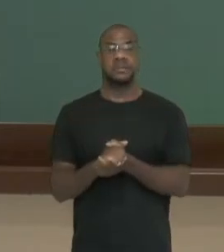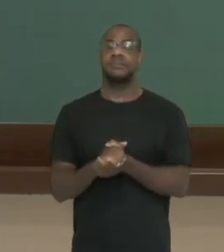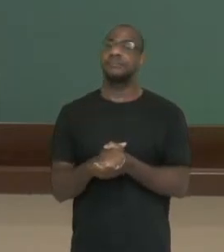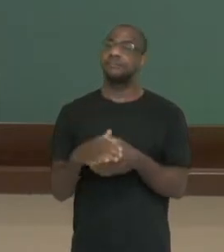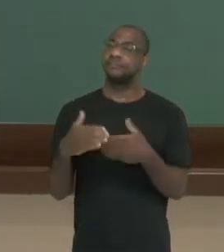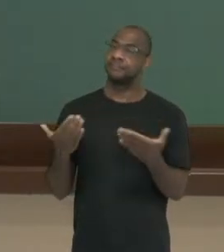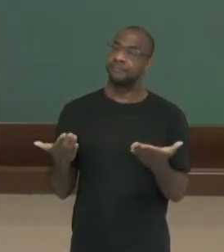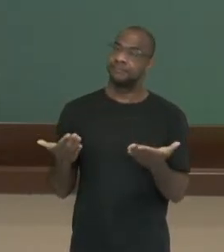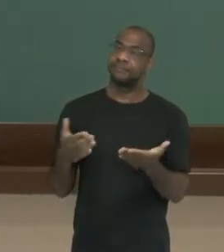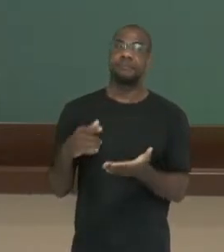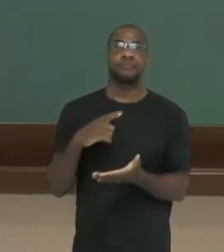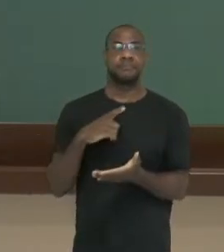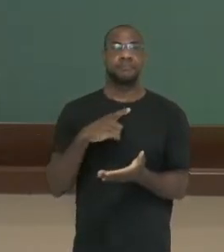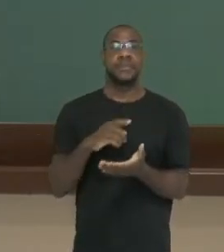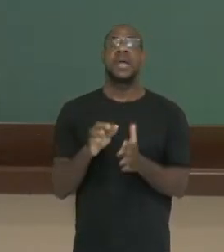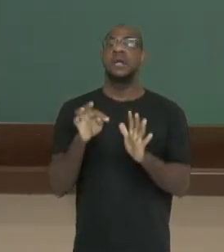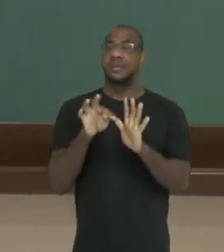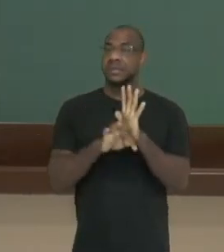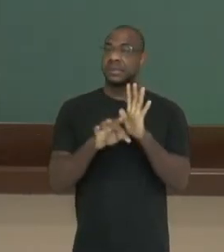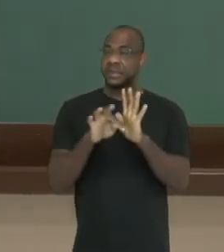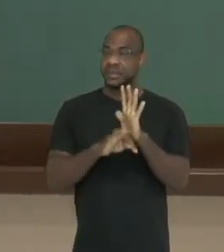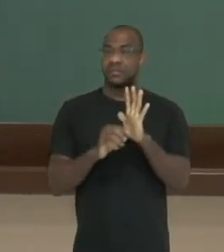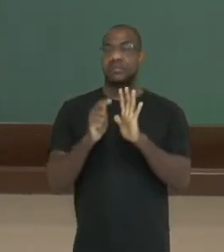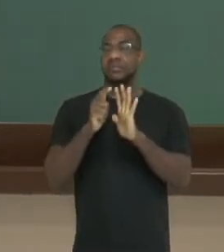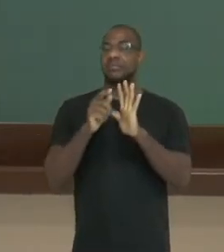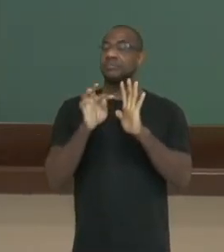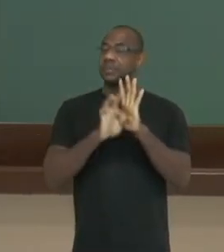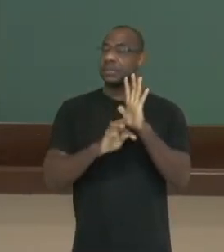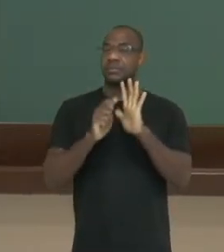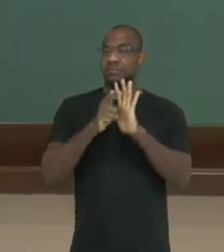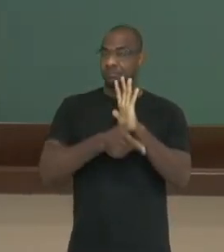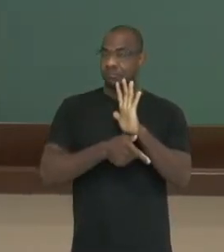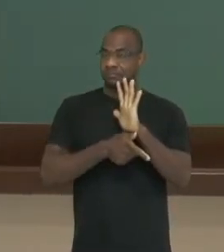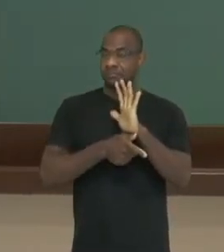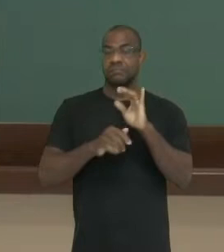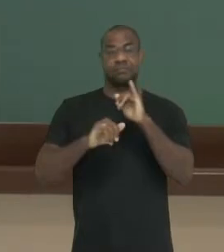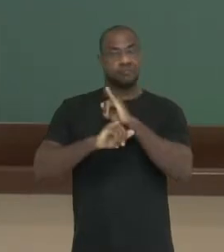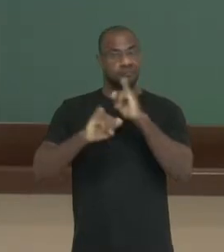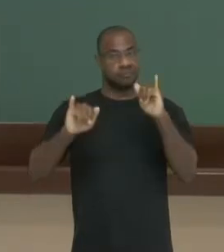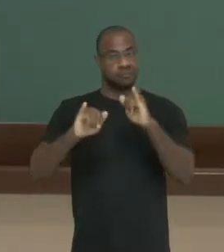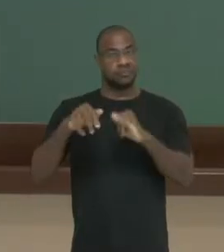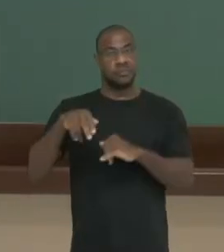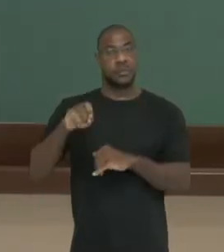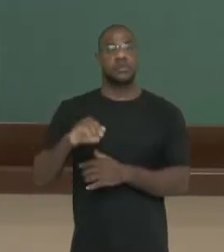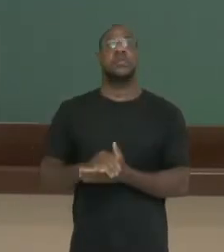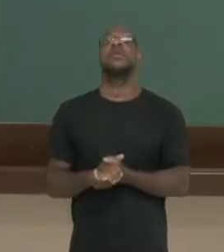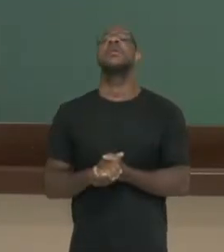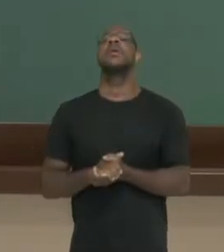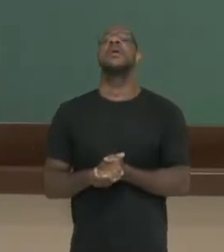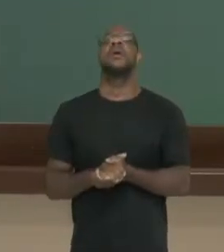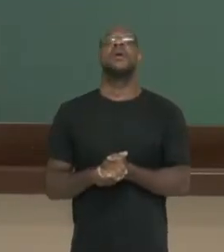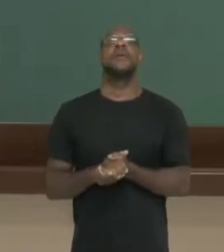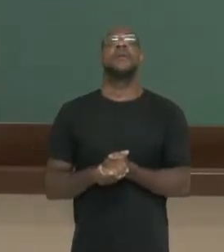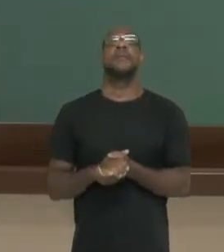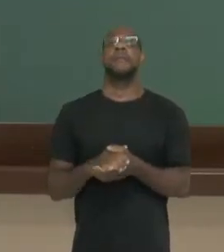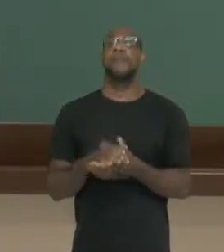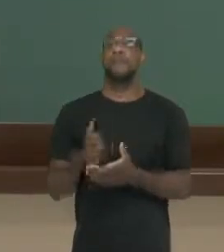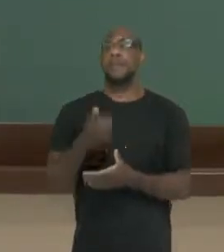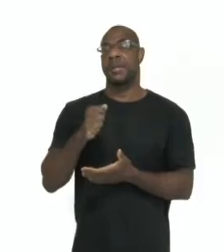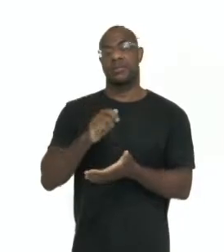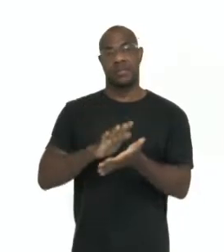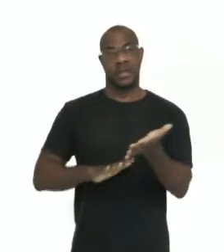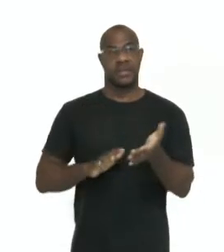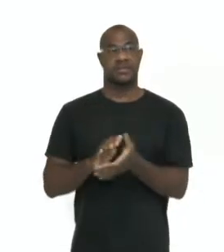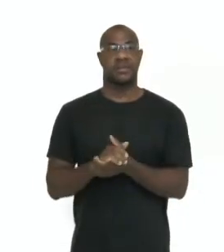denominamos sendo do gênero textual notícia, né? Vamos fazer a nossa primeira atividade para aquecer. Né? Então, temos aqui